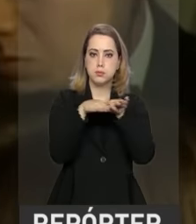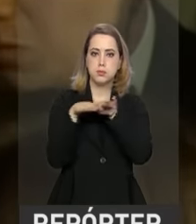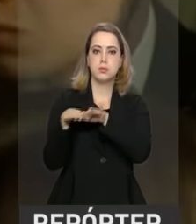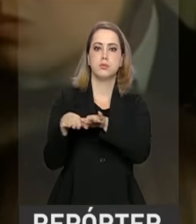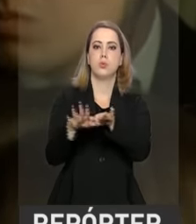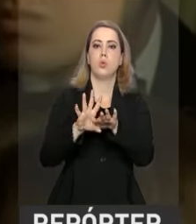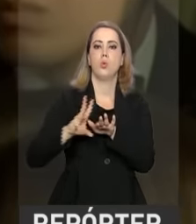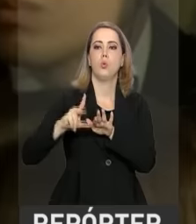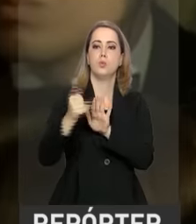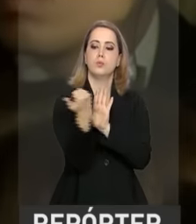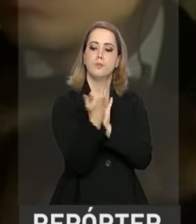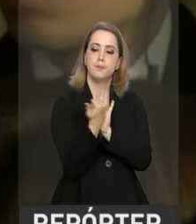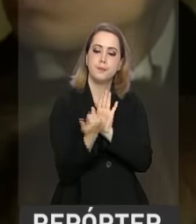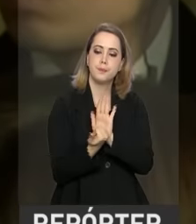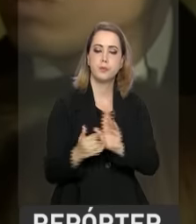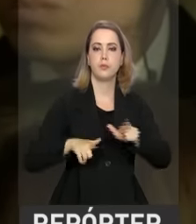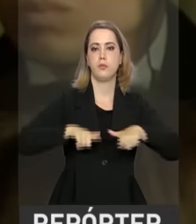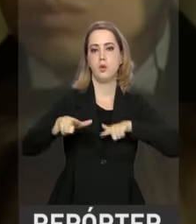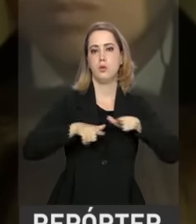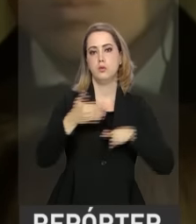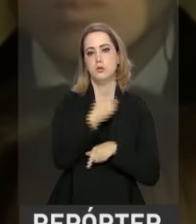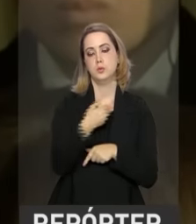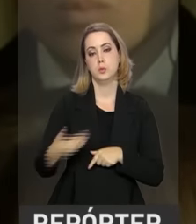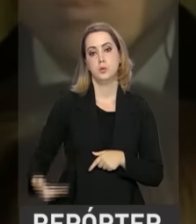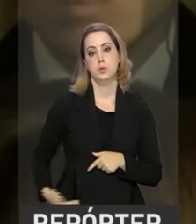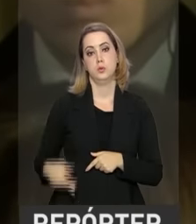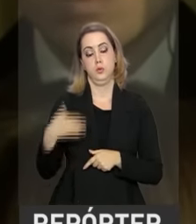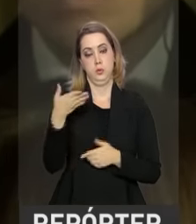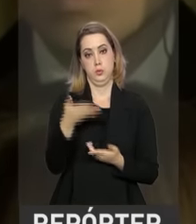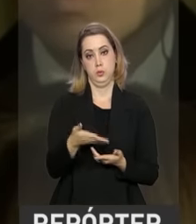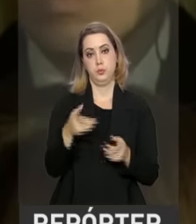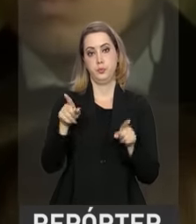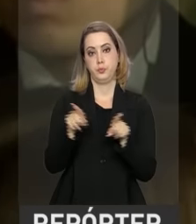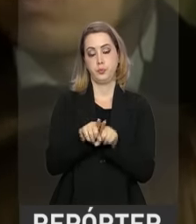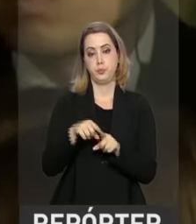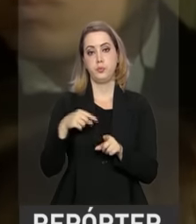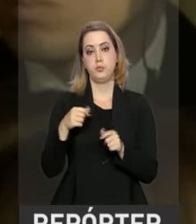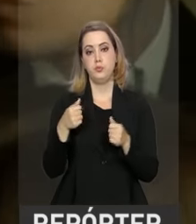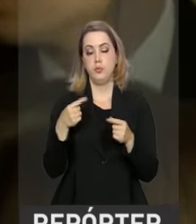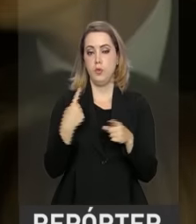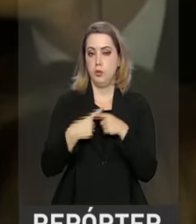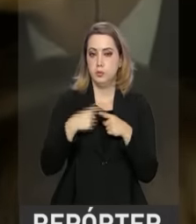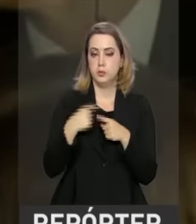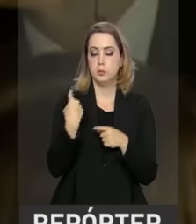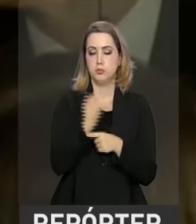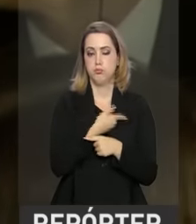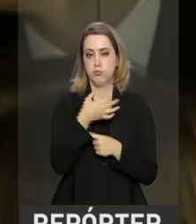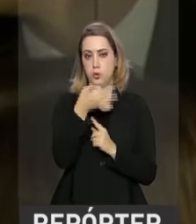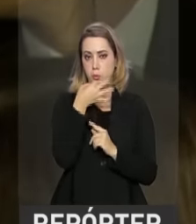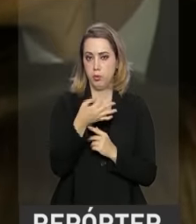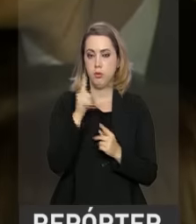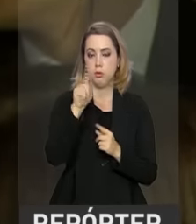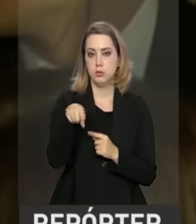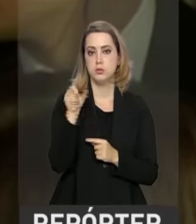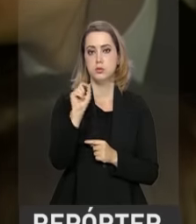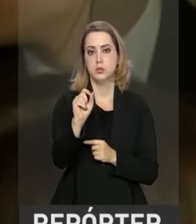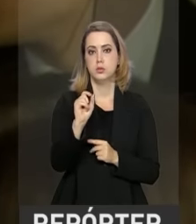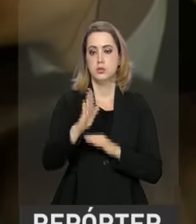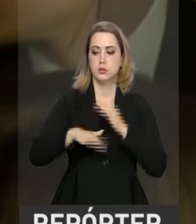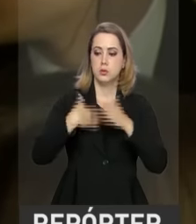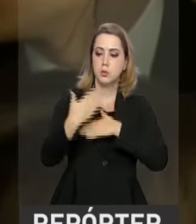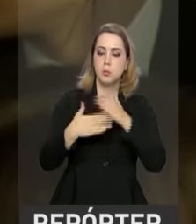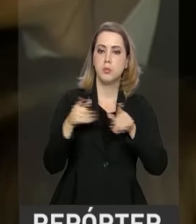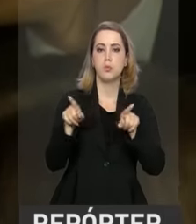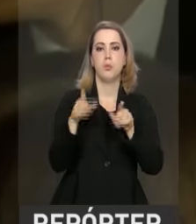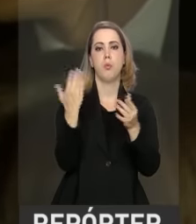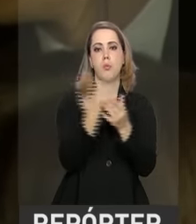as medidas tomadas e a confiança despertada por essa administração. Portanto, eu acho que é um processo